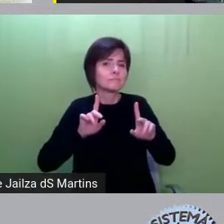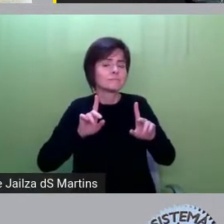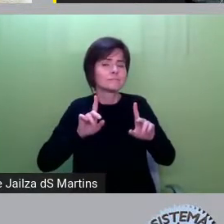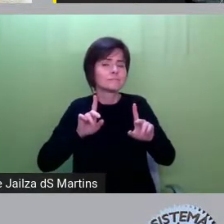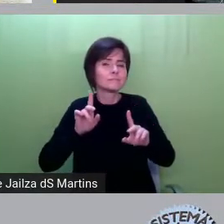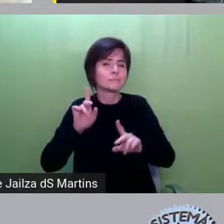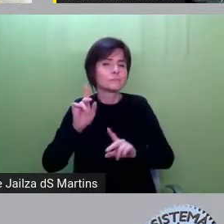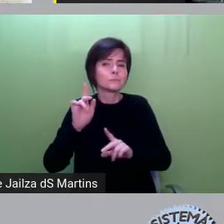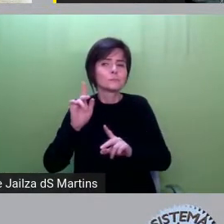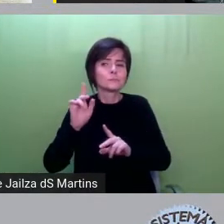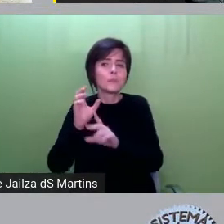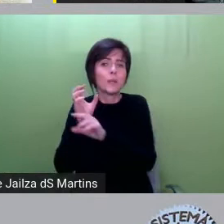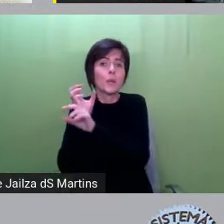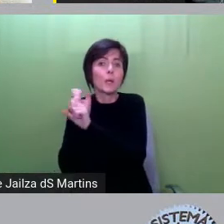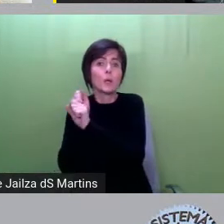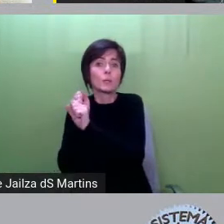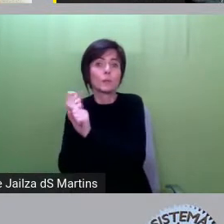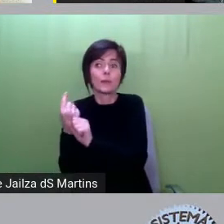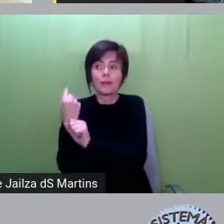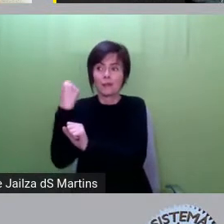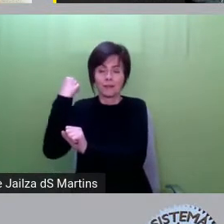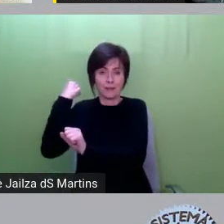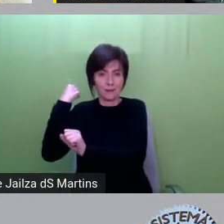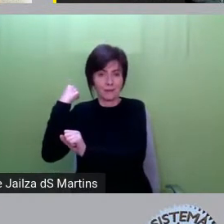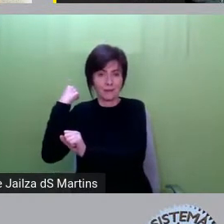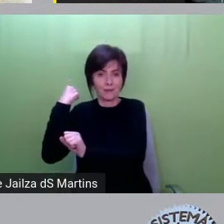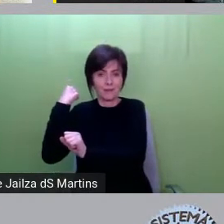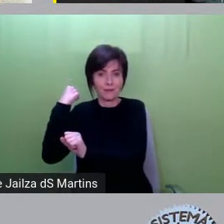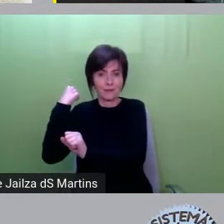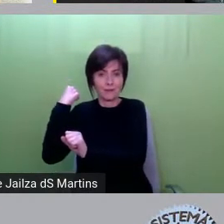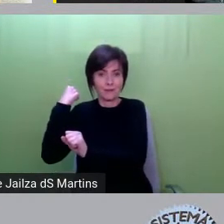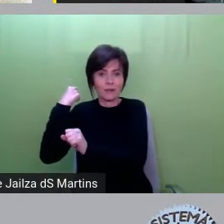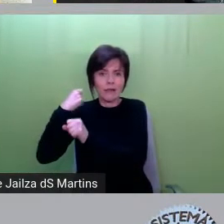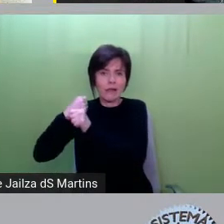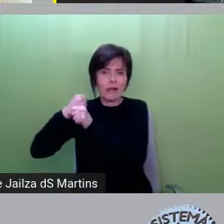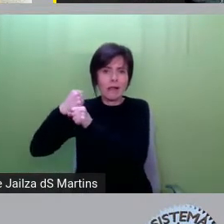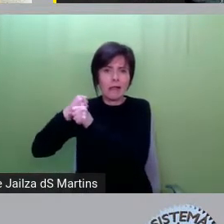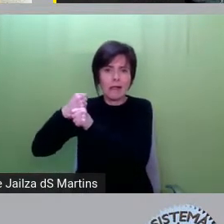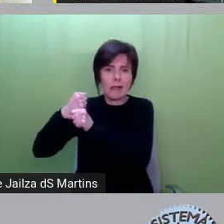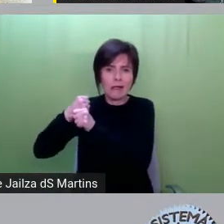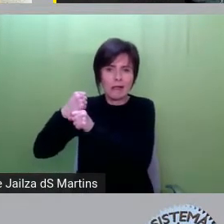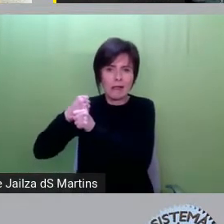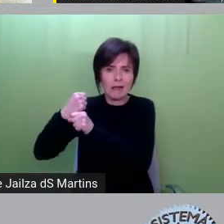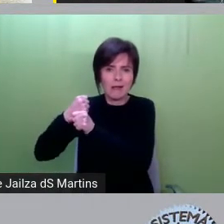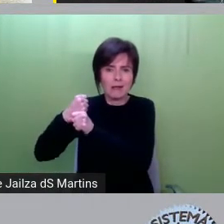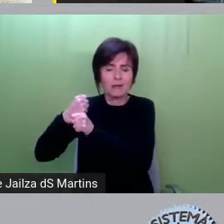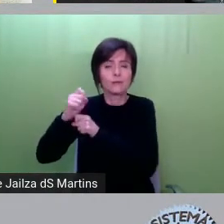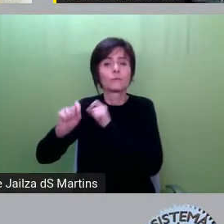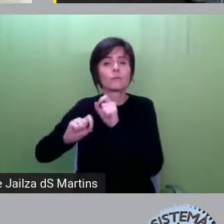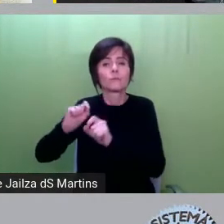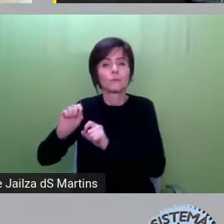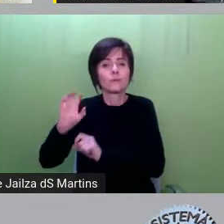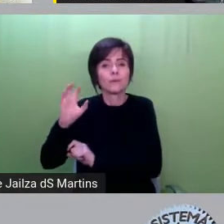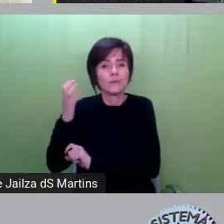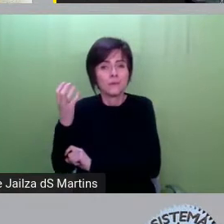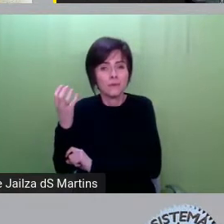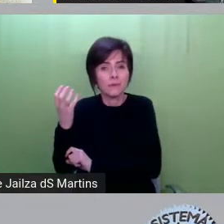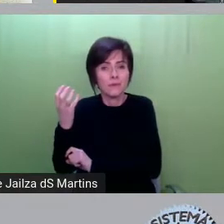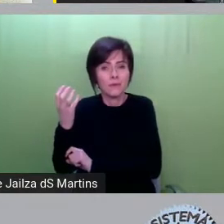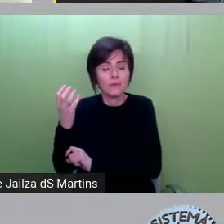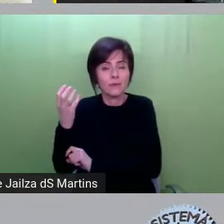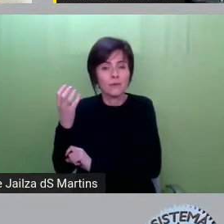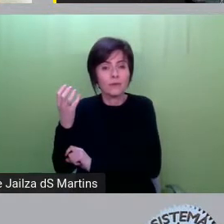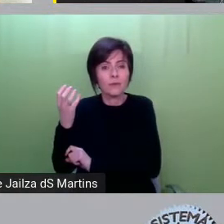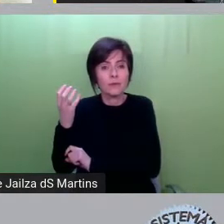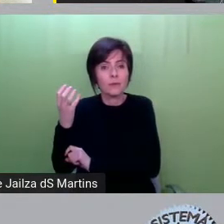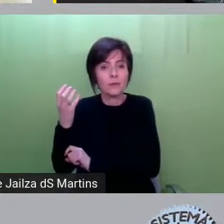histórico, né? A maior parte dos anos, nós temos o seguinte, nós temos um superávit primário